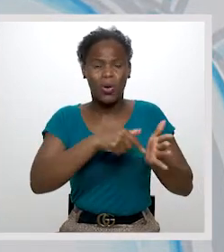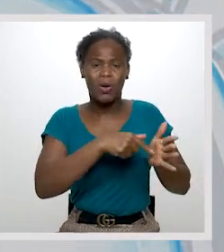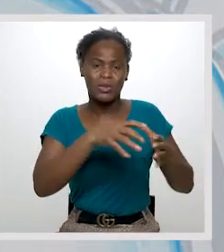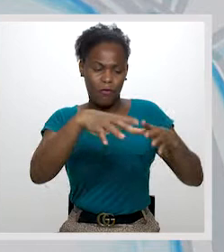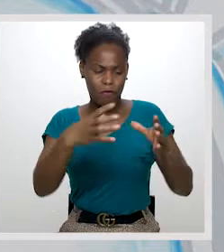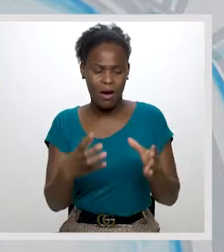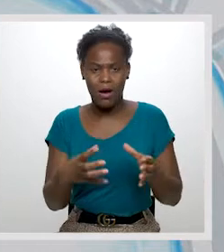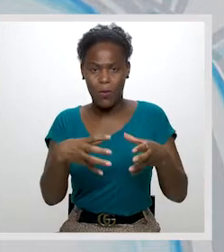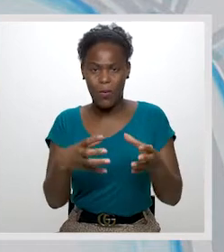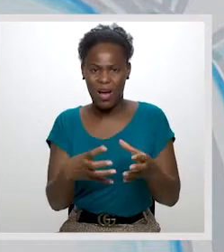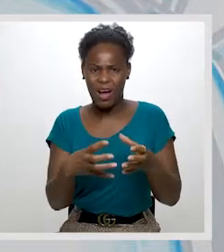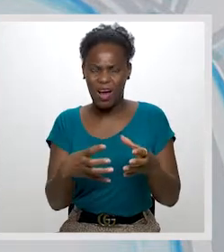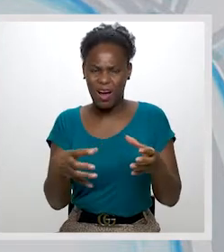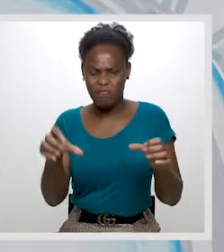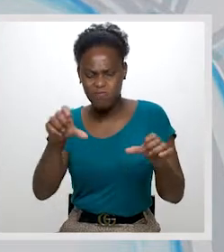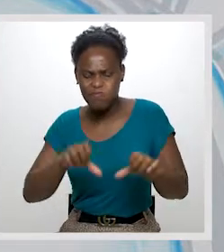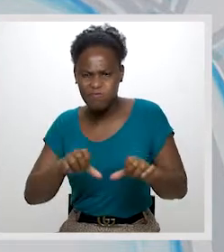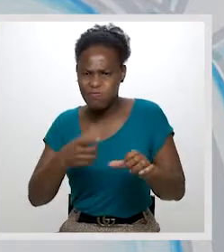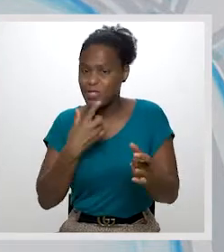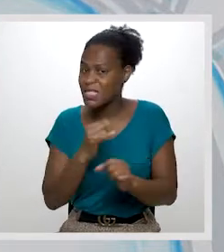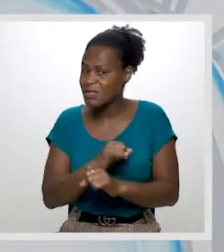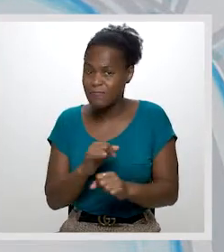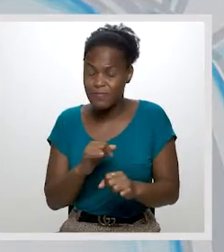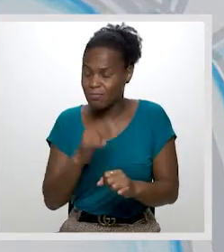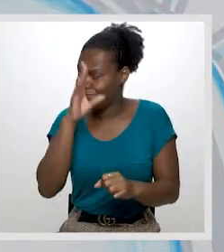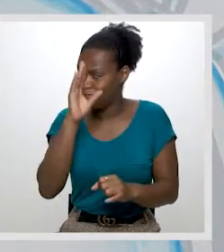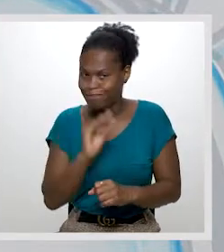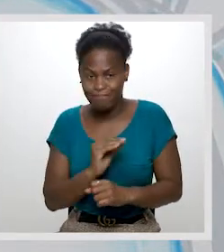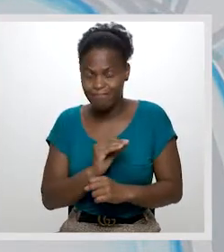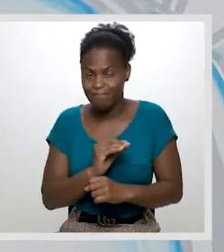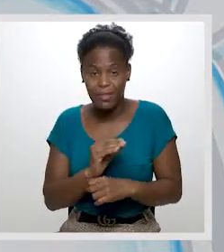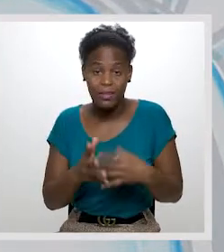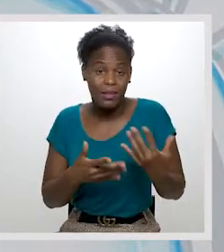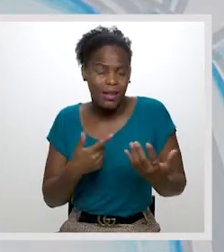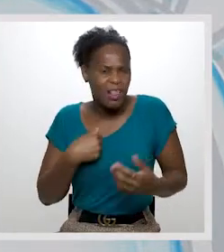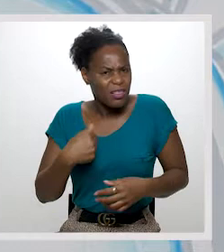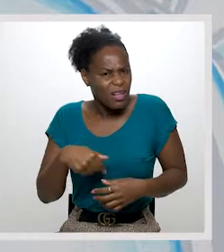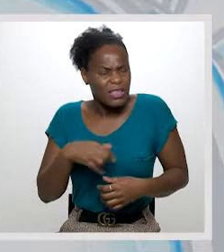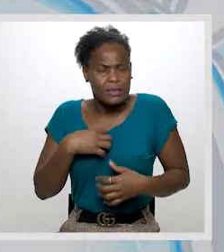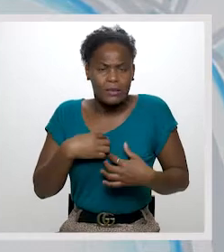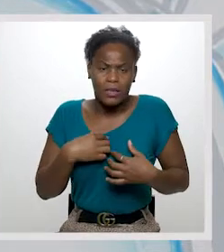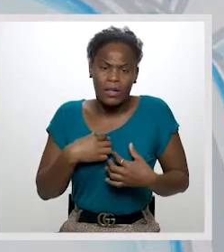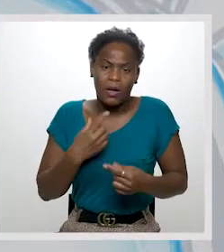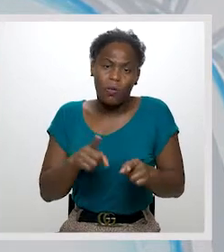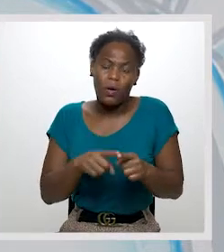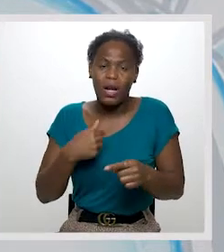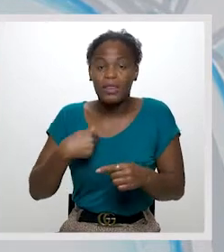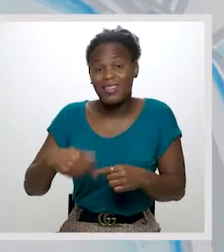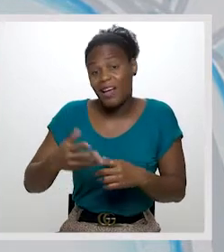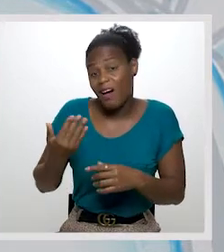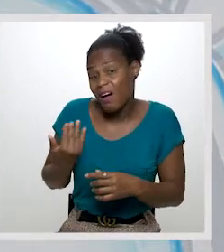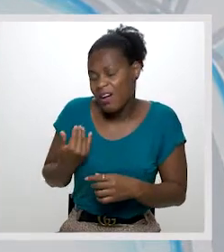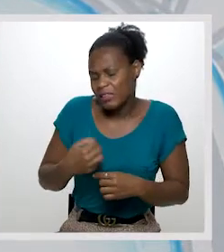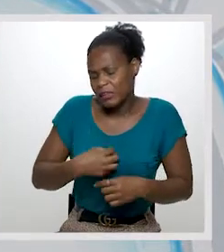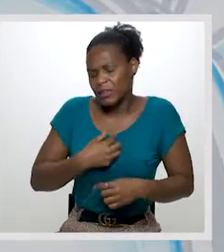no vaso. Asneira? Impossível? Sei lá. Tenho mais sensações do que tinha